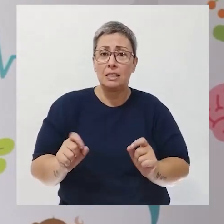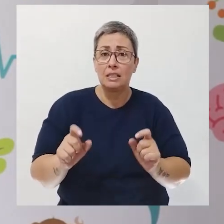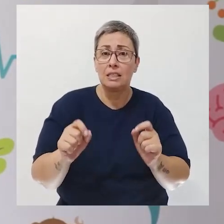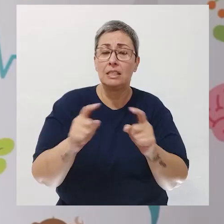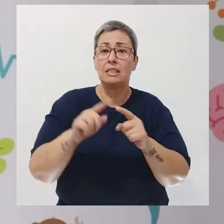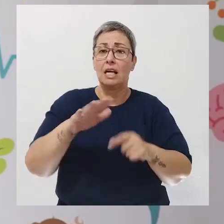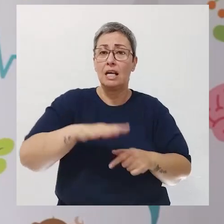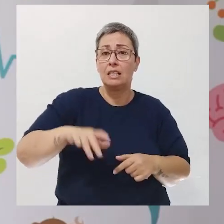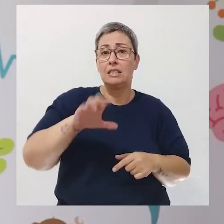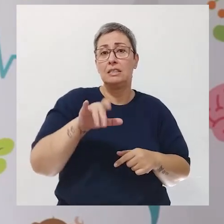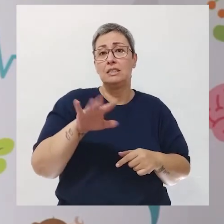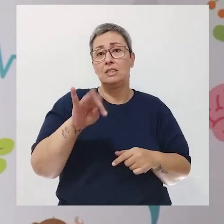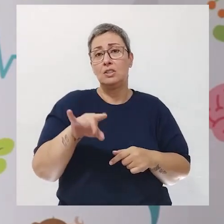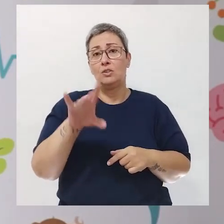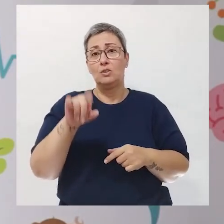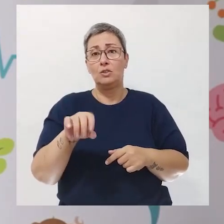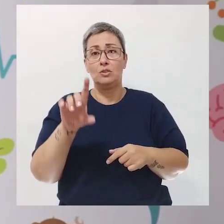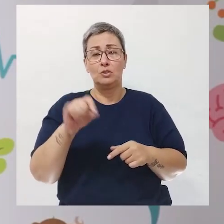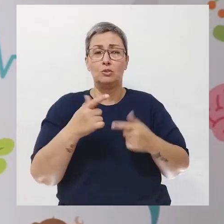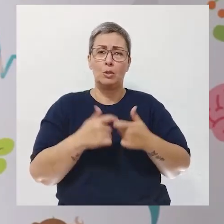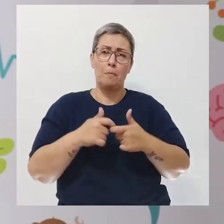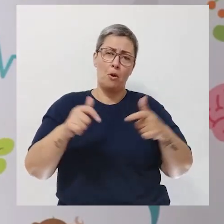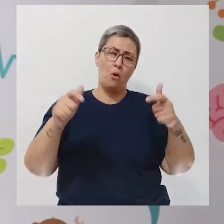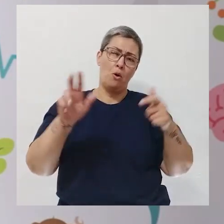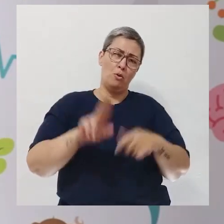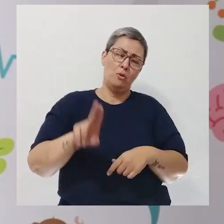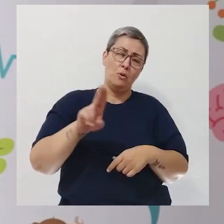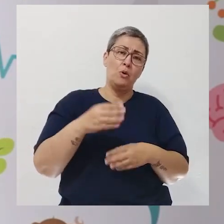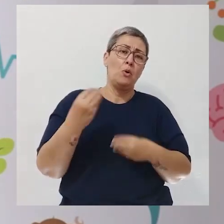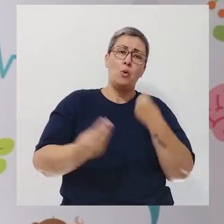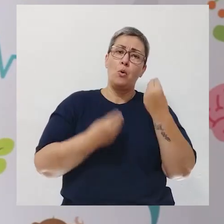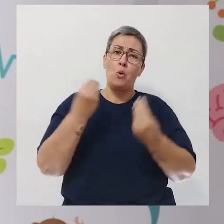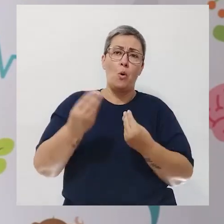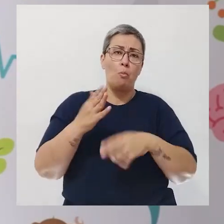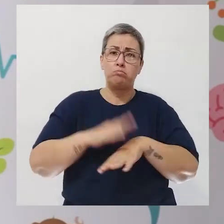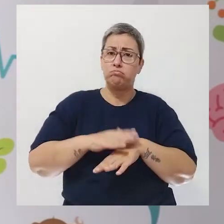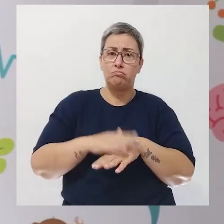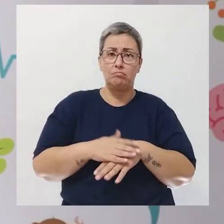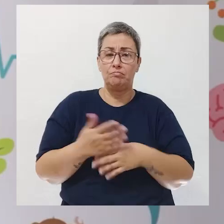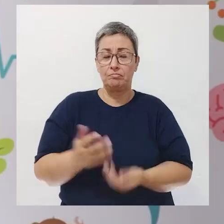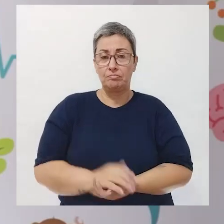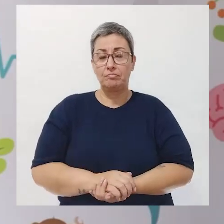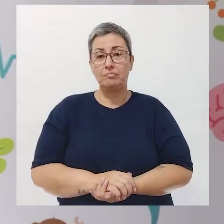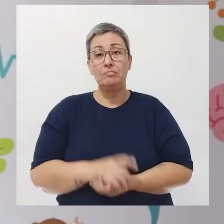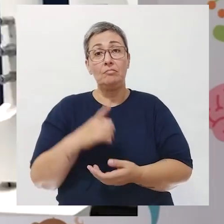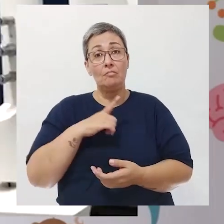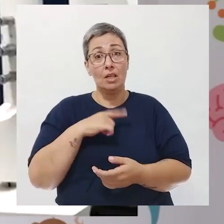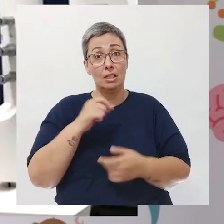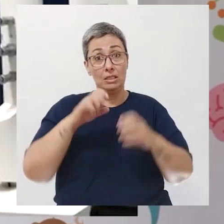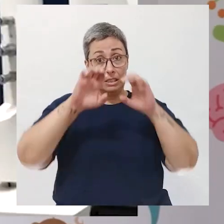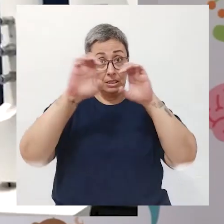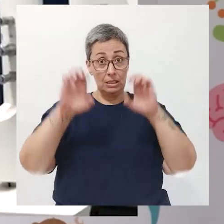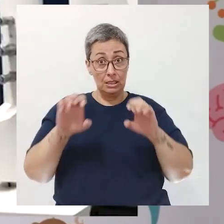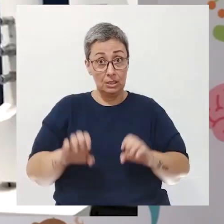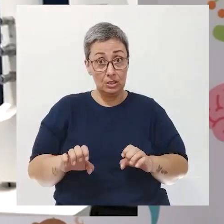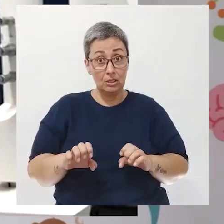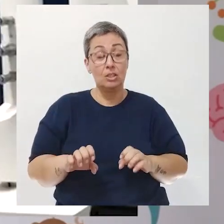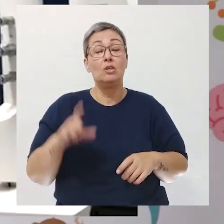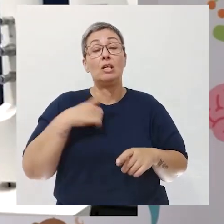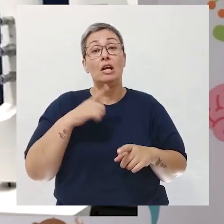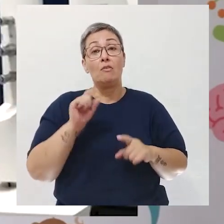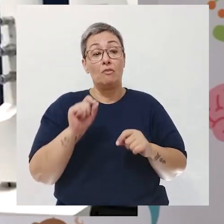câncer, pesquisas na área da citologia. O uso é muito amplo. E como é que vai funcionar? Nessa estrutura